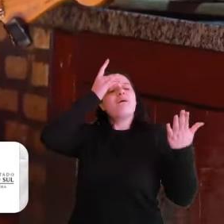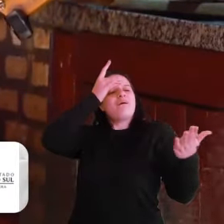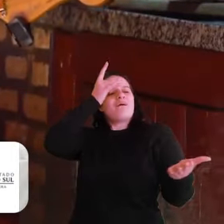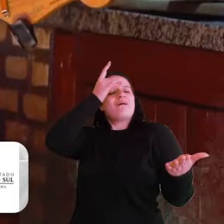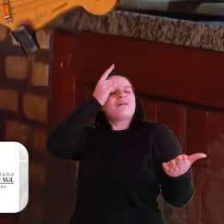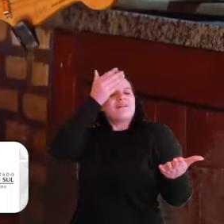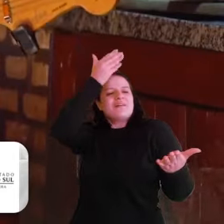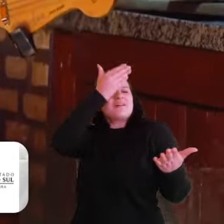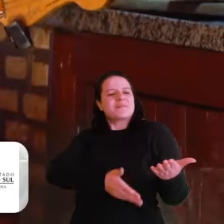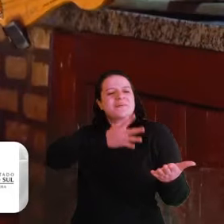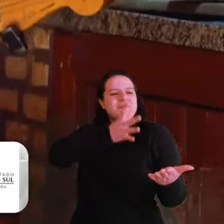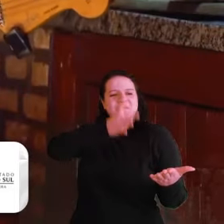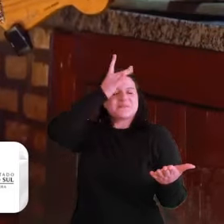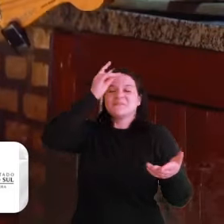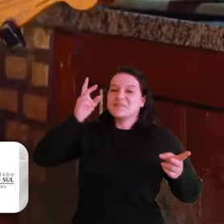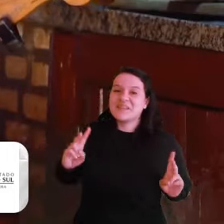te esqueci.